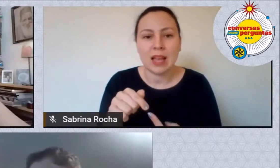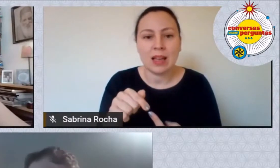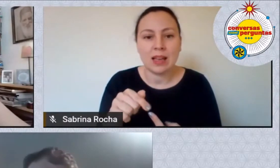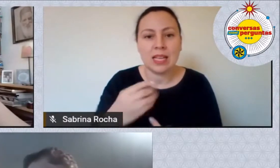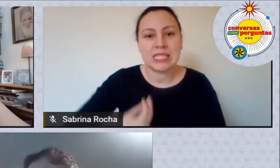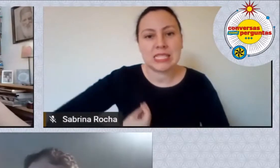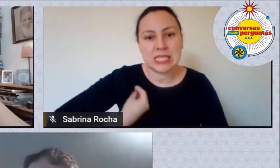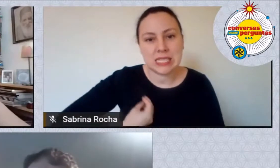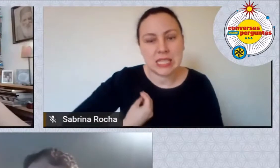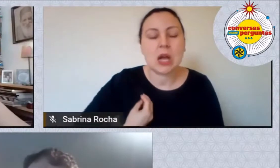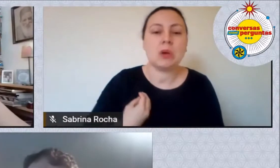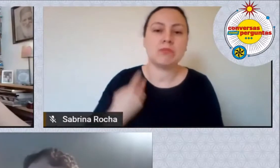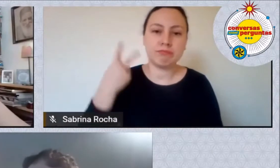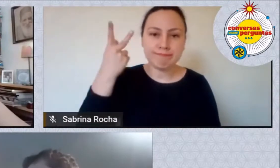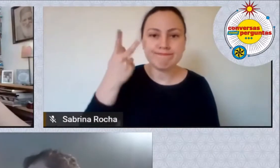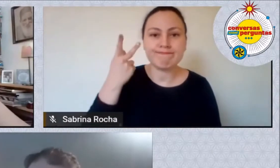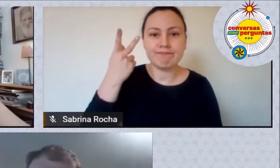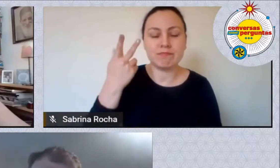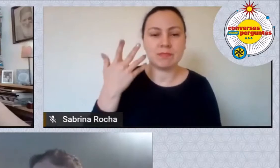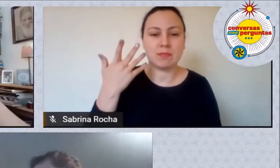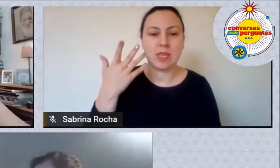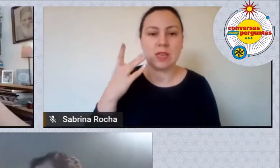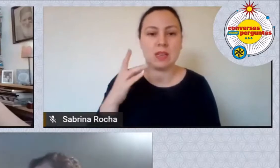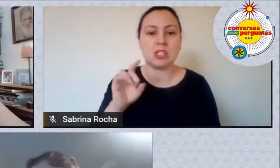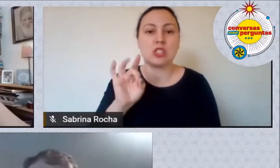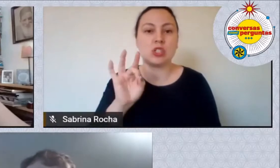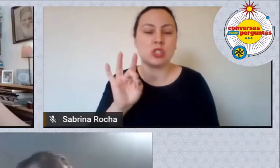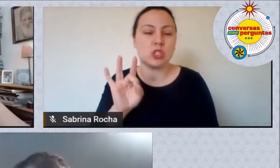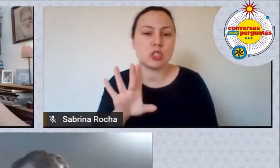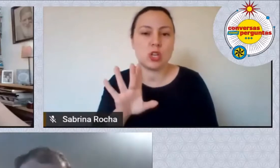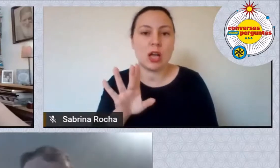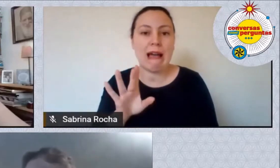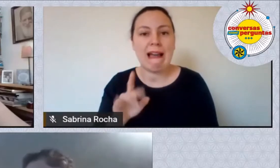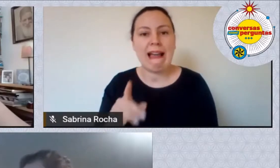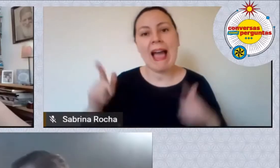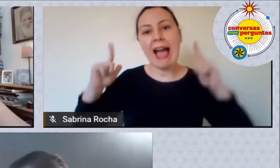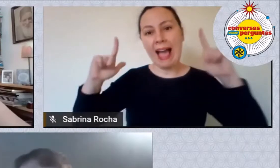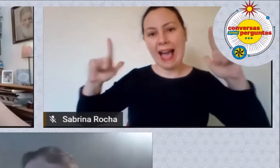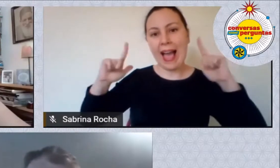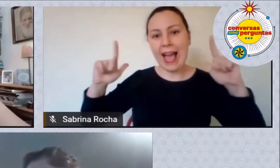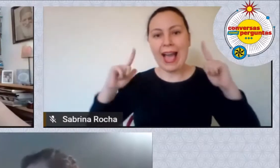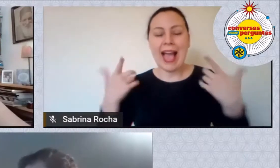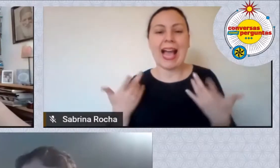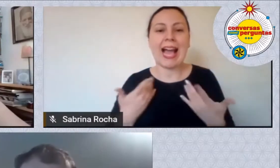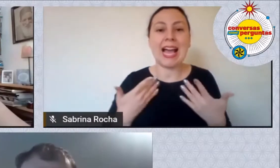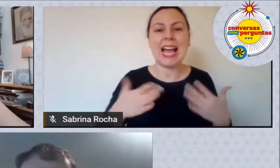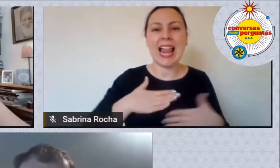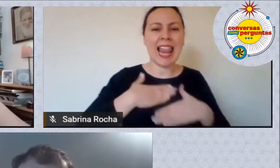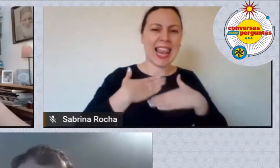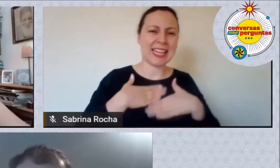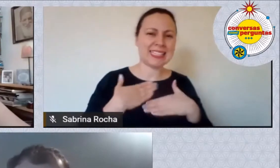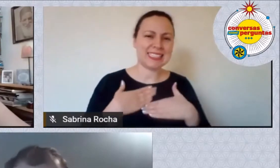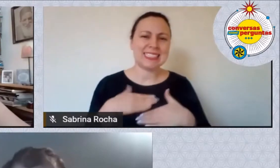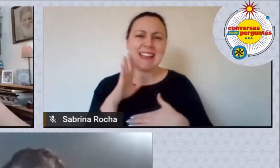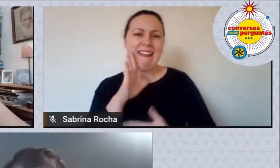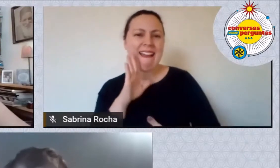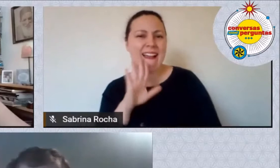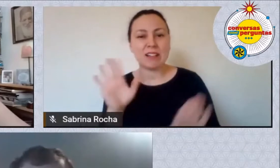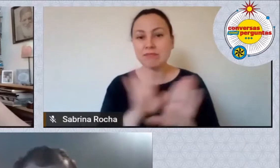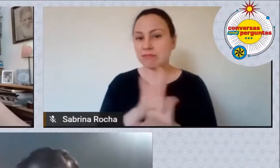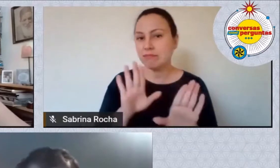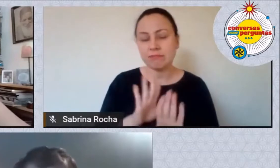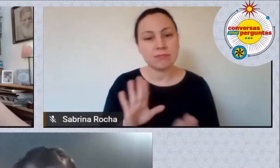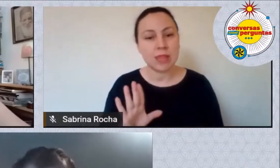nossa saúde mental. Não é só um assunto de diversão e de hoje é agradável, olha só. A arte,